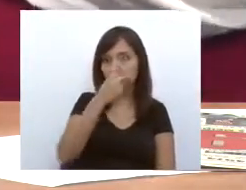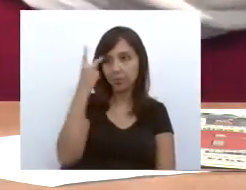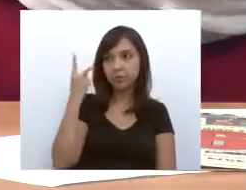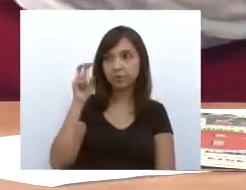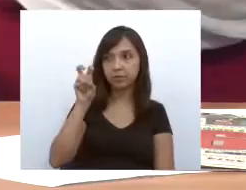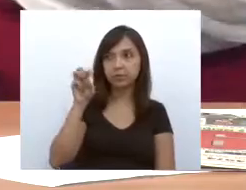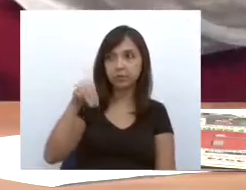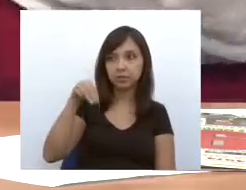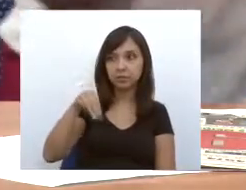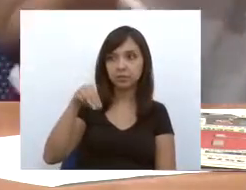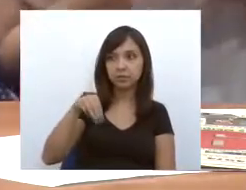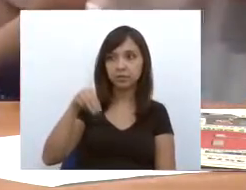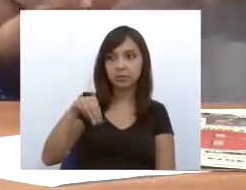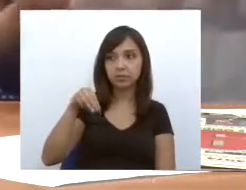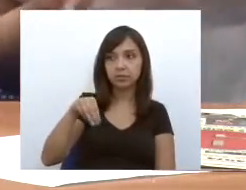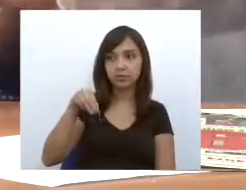5 minutos.